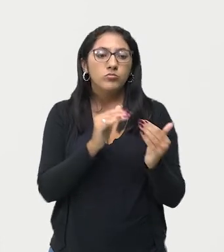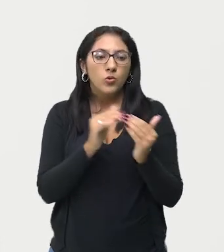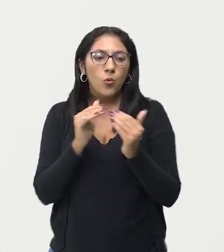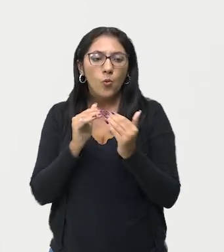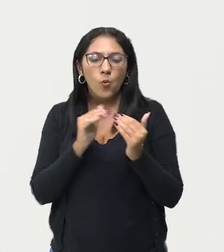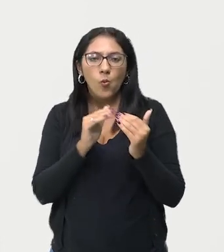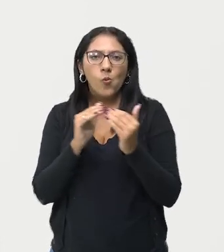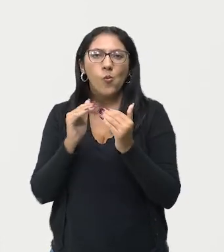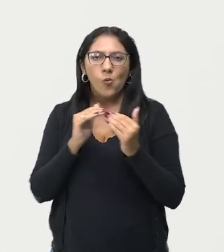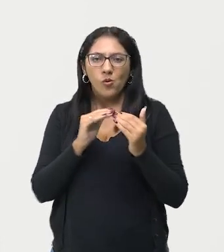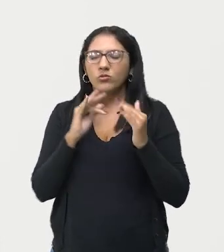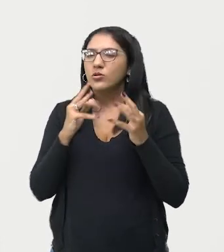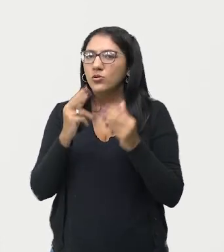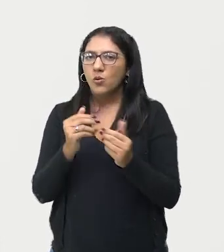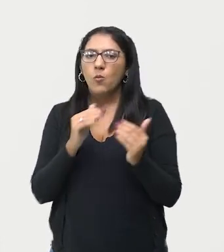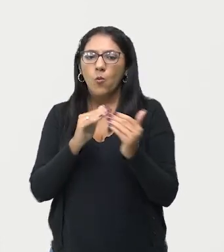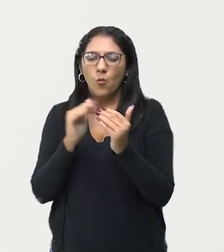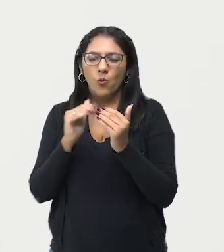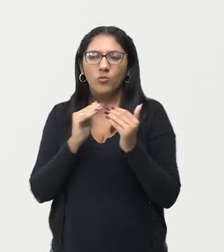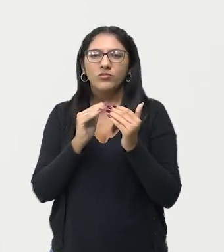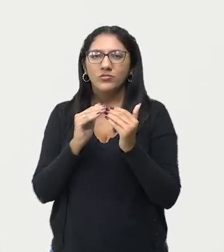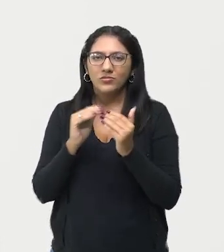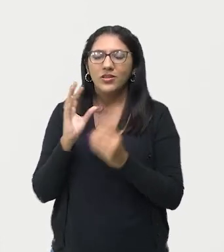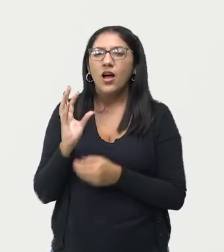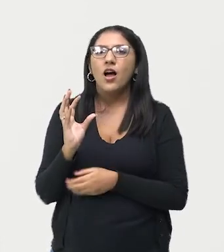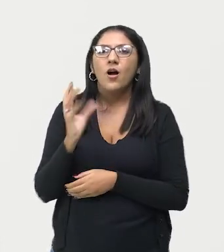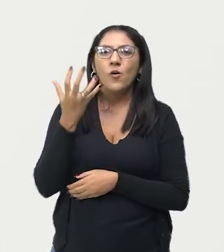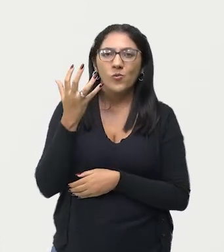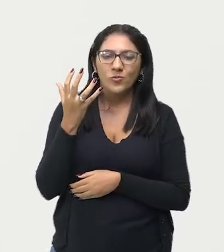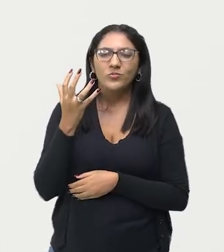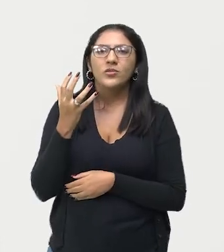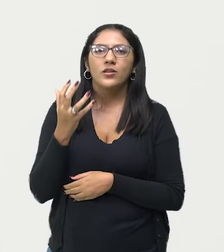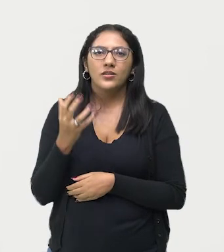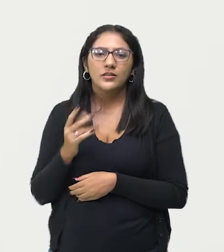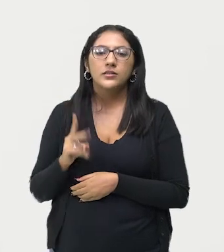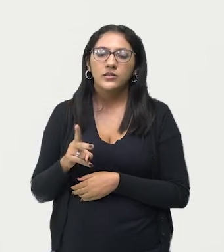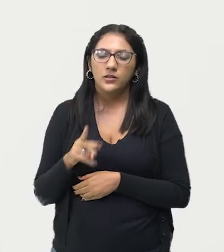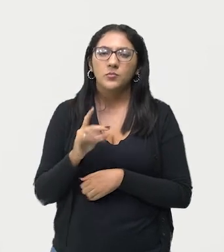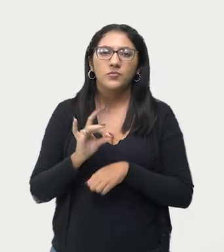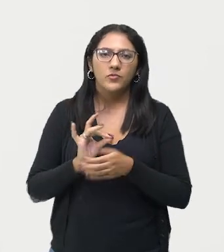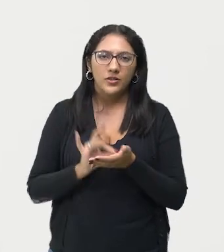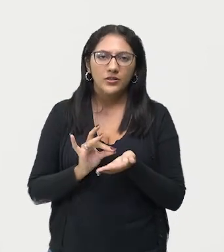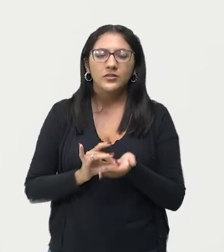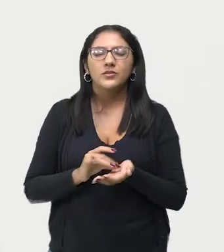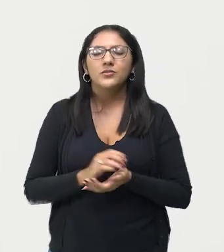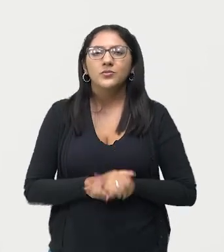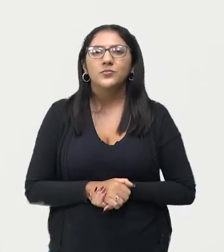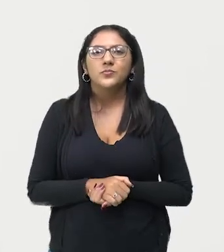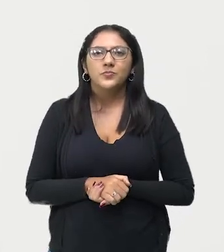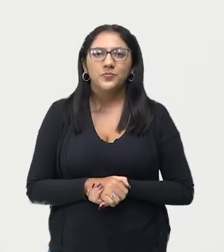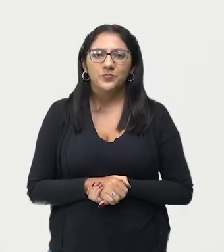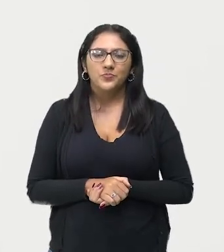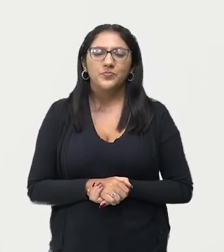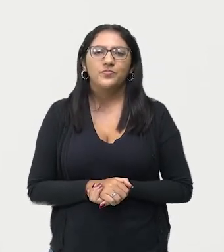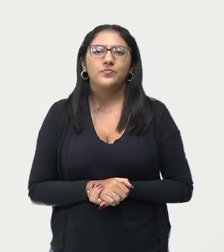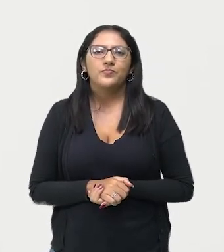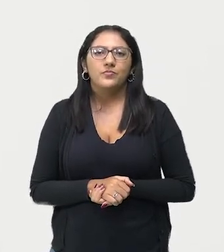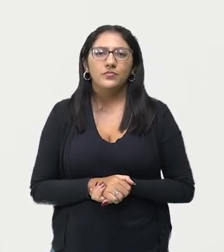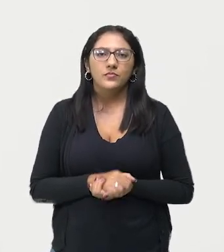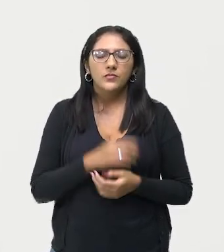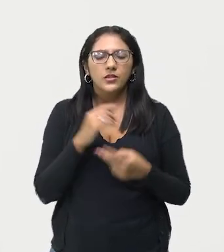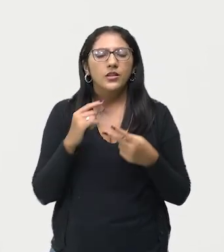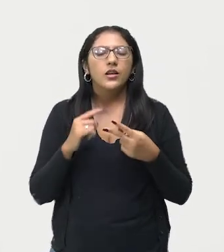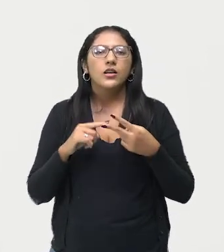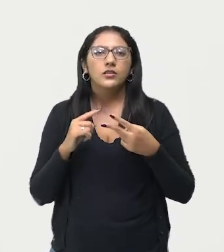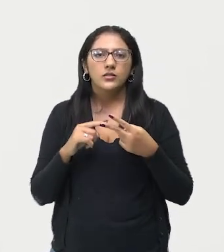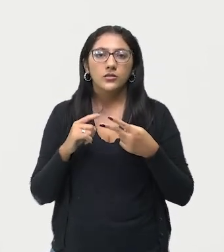fato efetivamente ocorrido, algo, um evento que efetivamente aconteceu. E a gente tem,